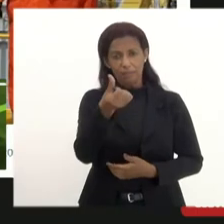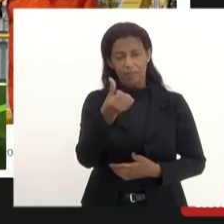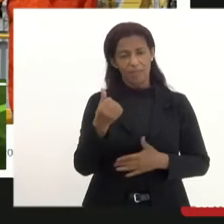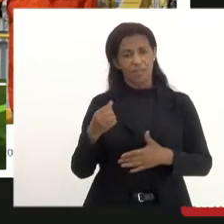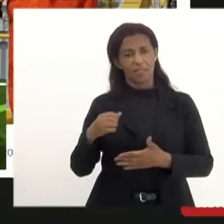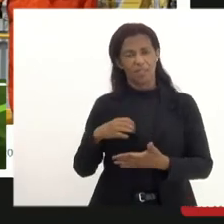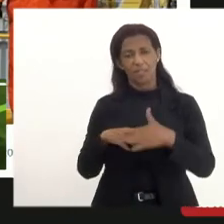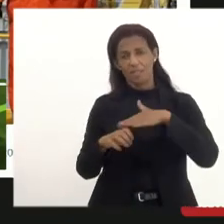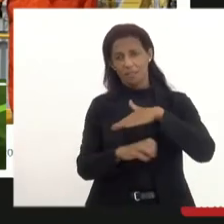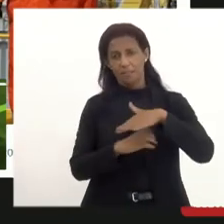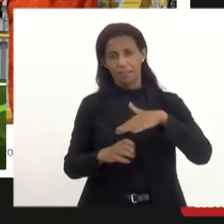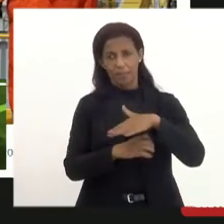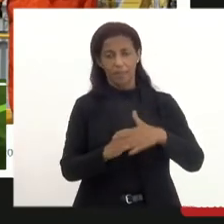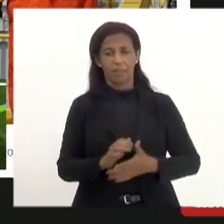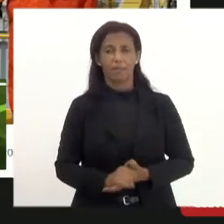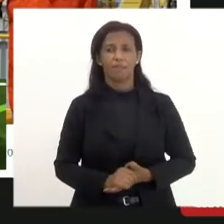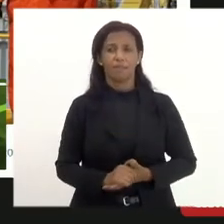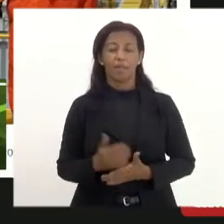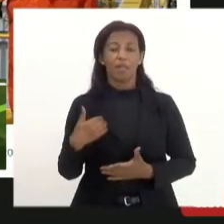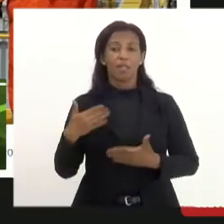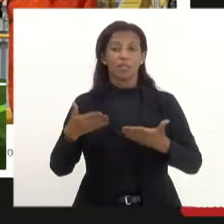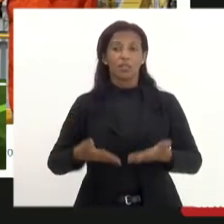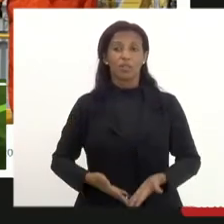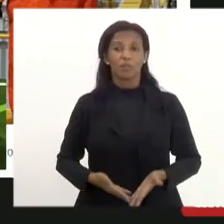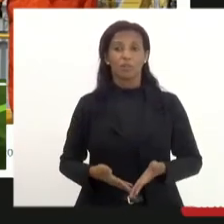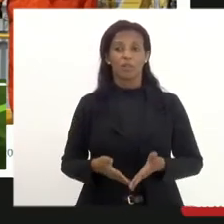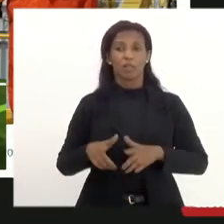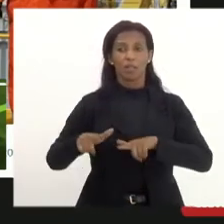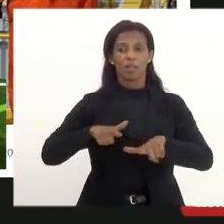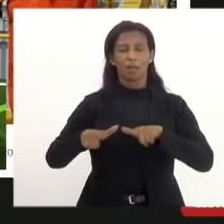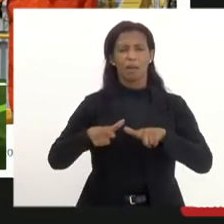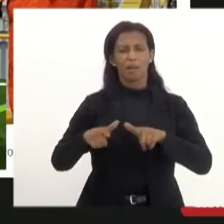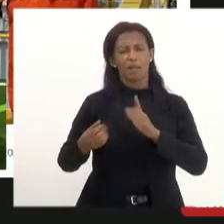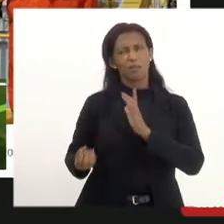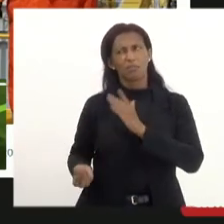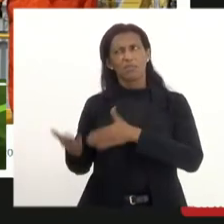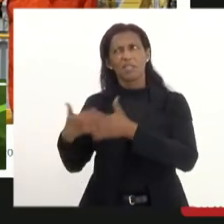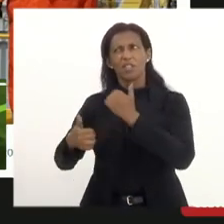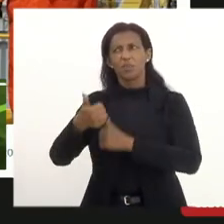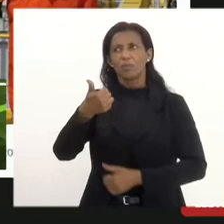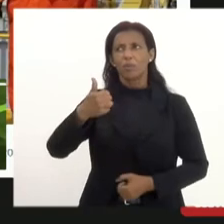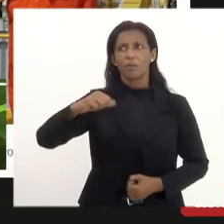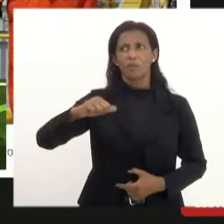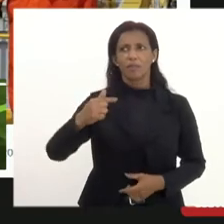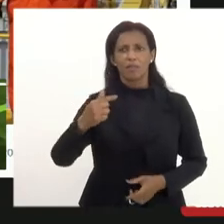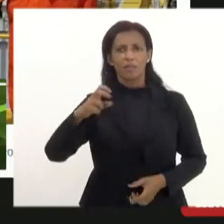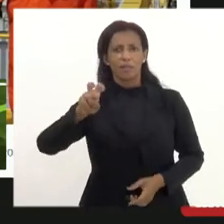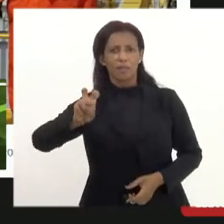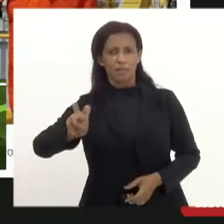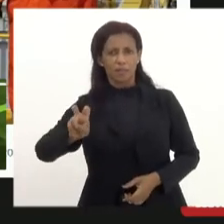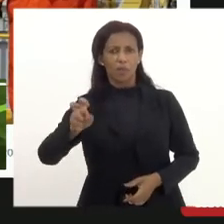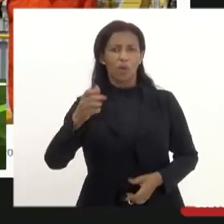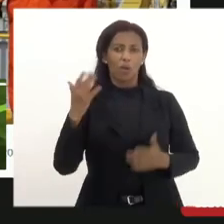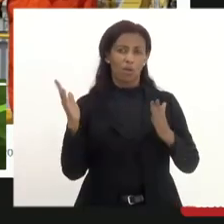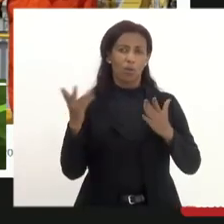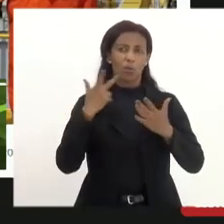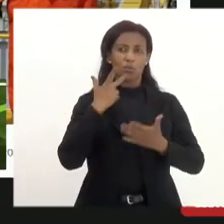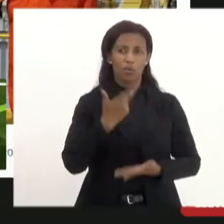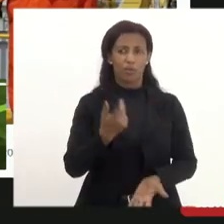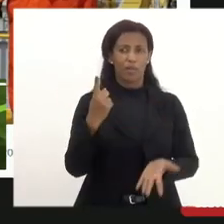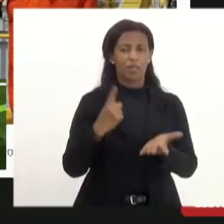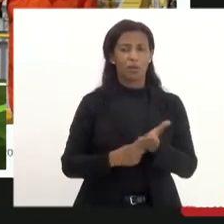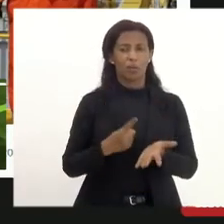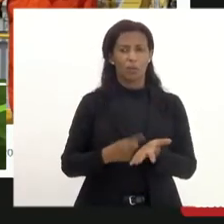empresas. Estamos presentes aqui no Brasil desde 1975 e, como eu falei, nós temos um